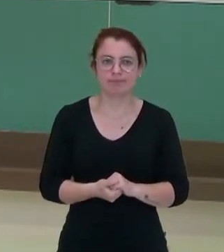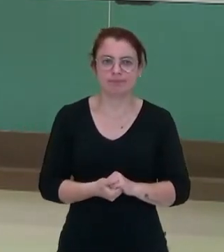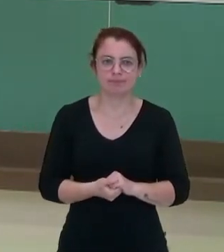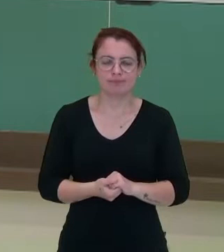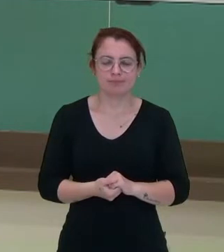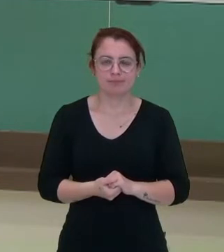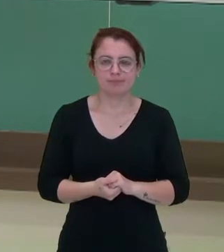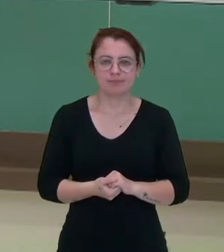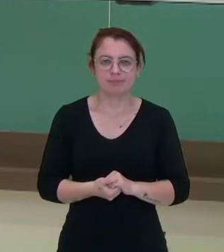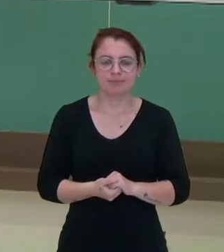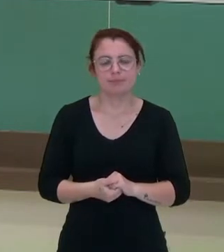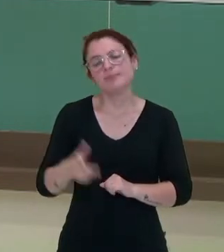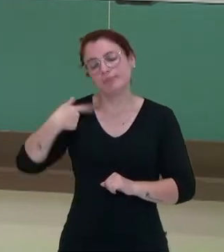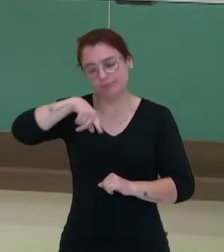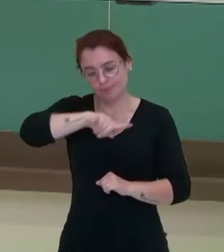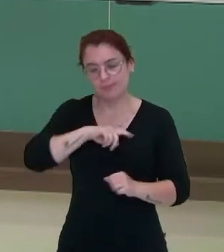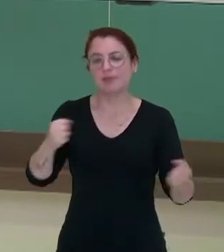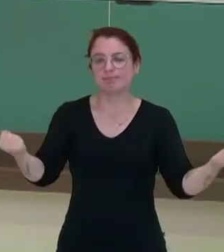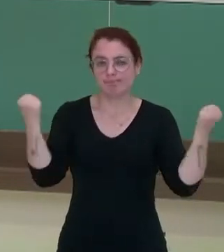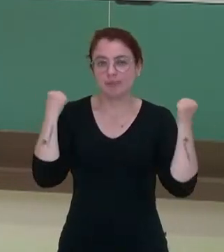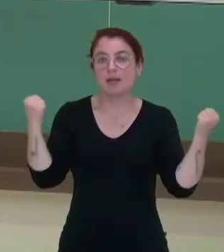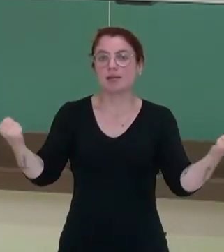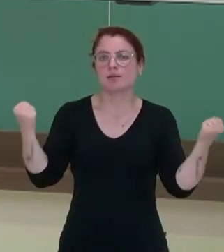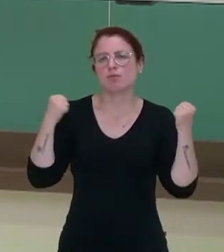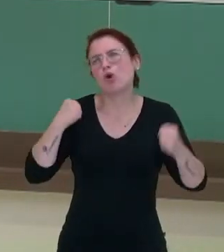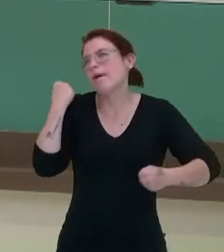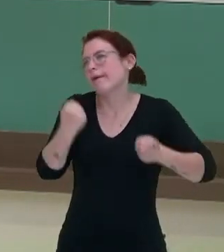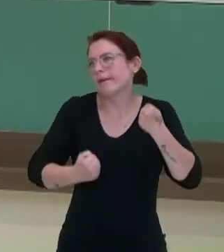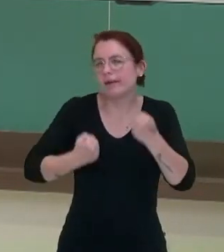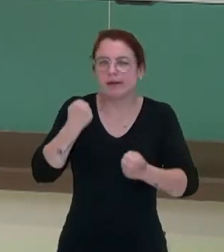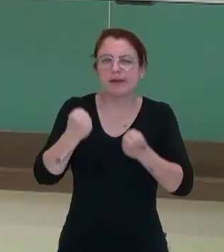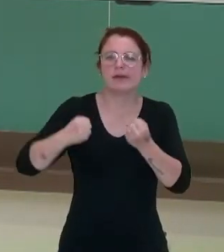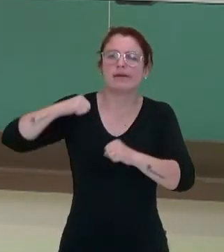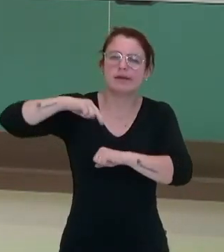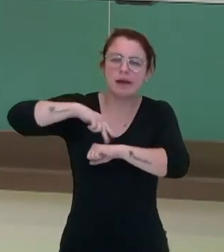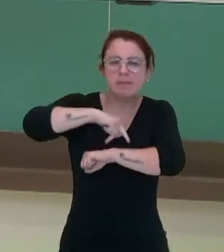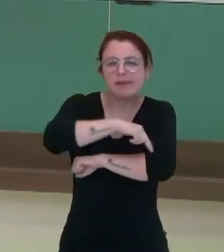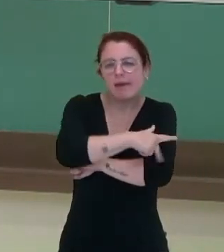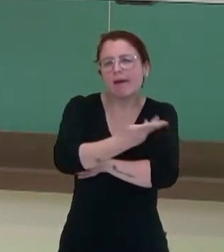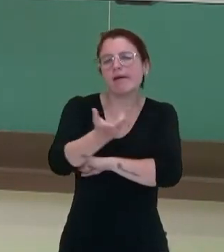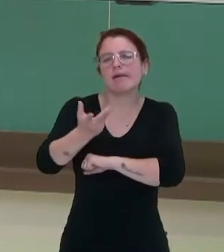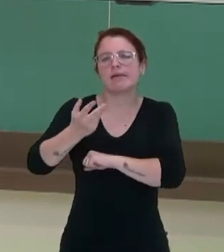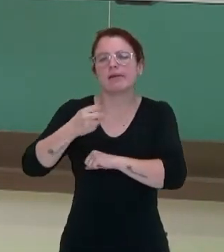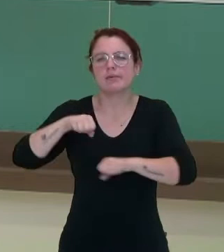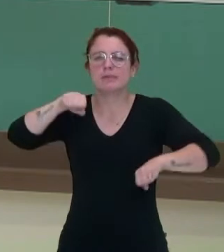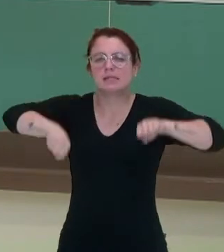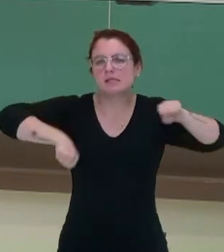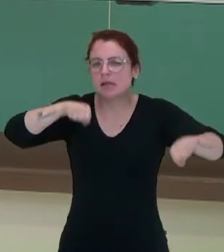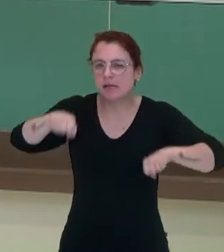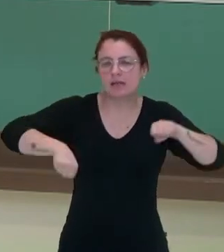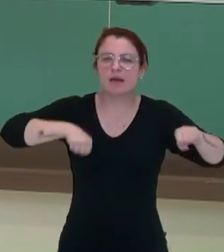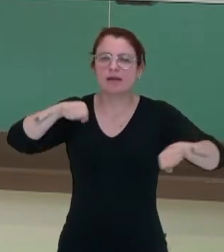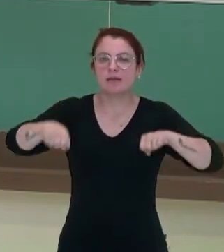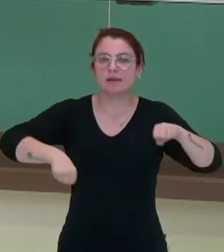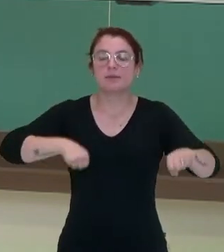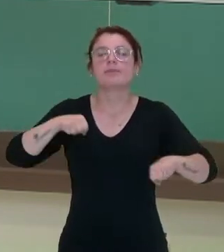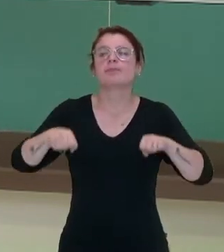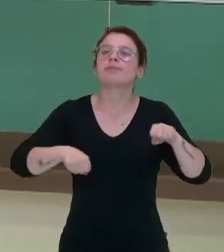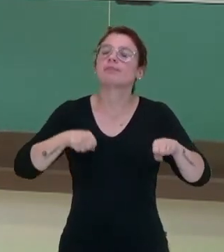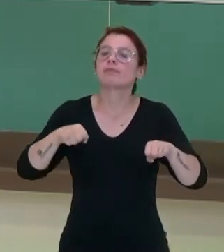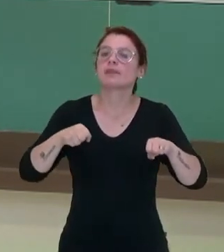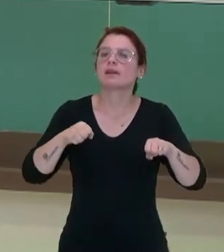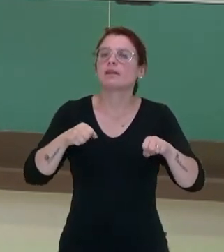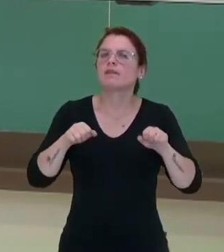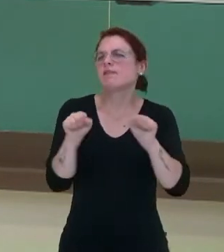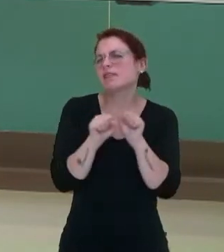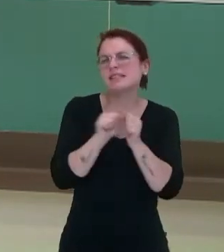Nós praticamos as atividades físicas, né? Correr, caminhar, andar de bicicleta, praticar